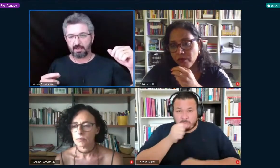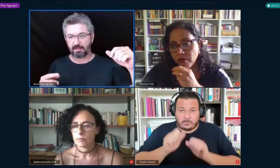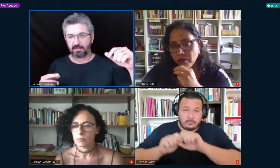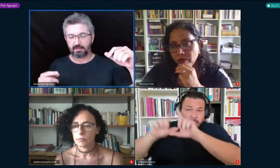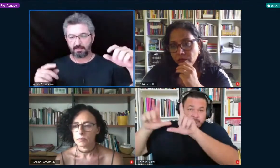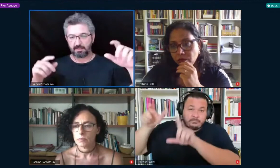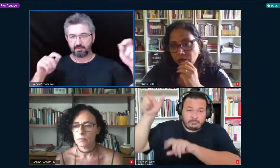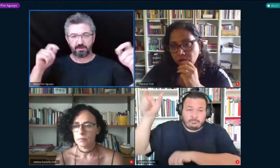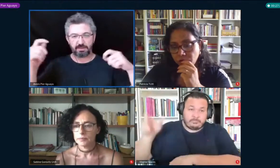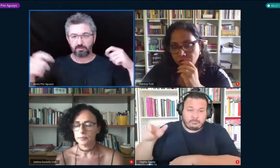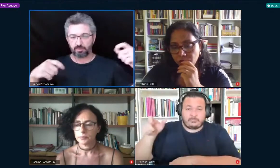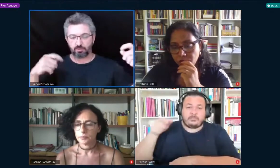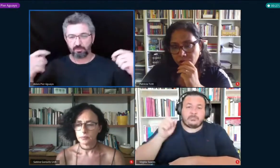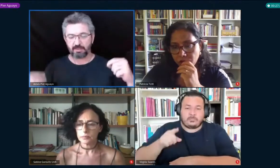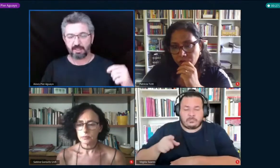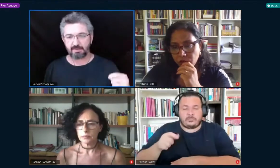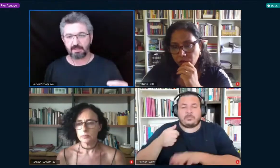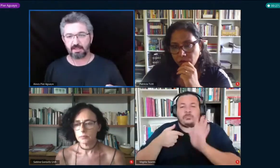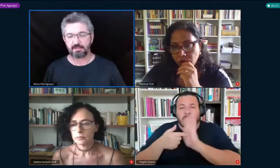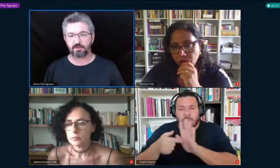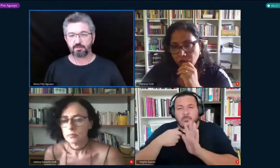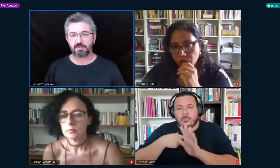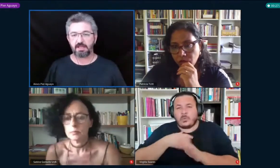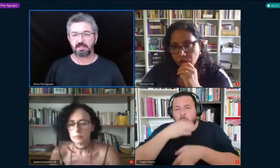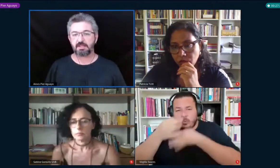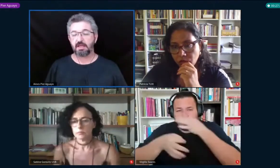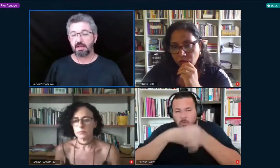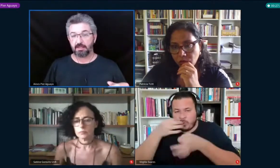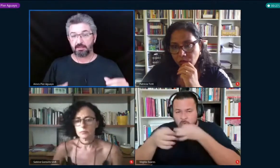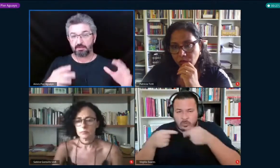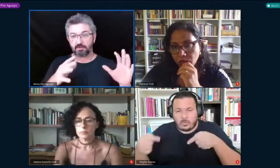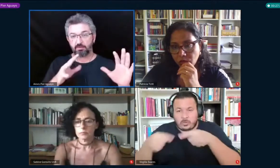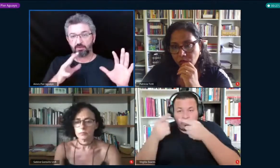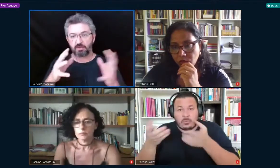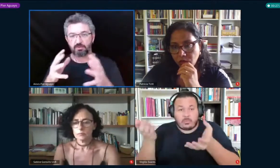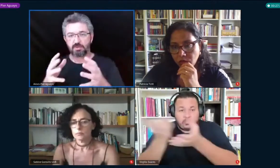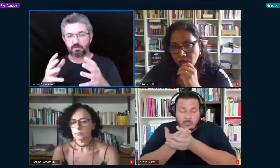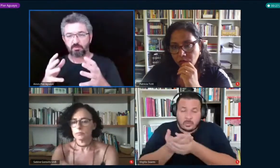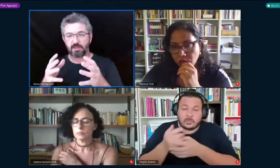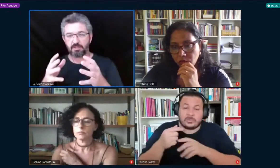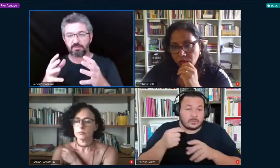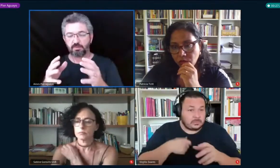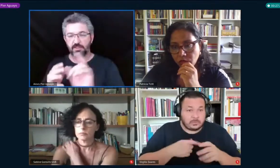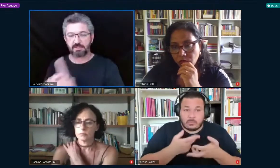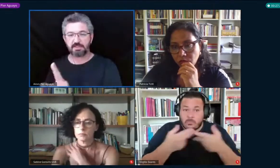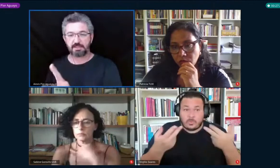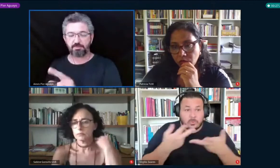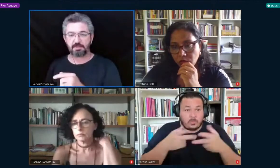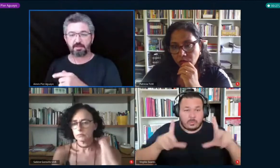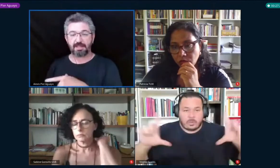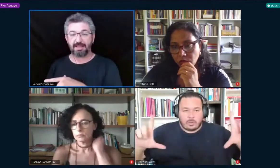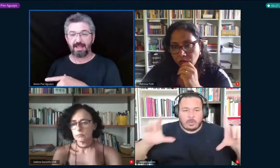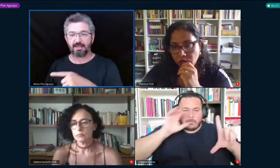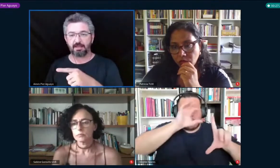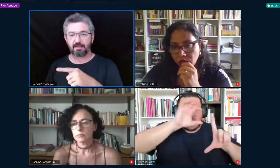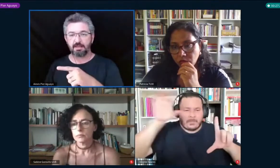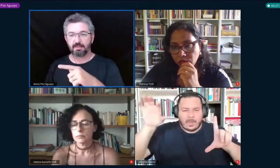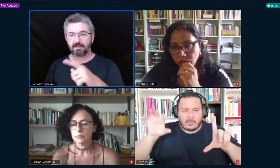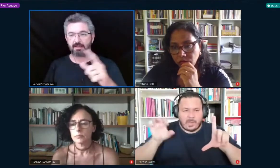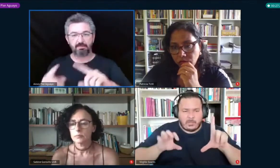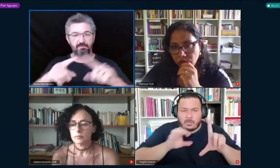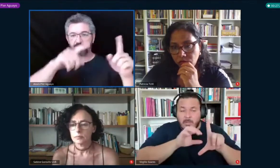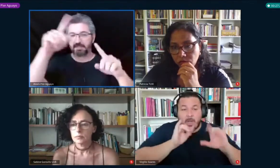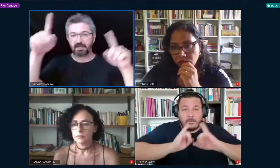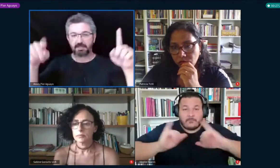cima, que eles estão fazendo os comentários em relação aos processos. Então, são muitas coisas acumulativas. Muitas vezes, esse pessoal da